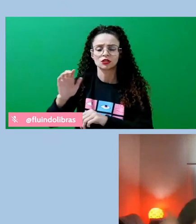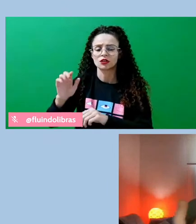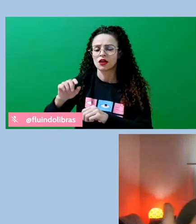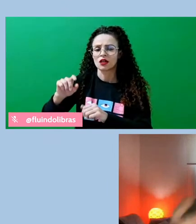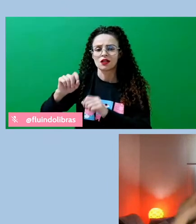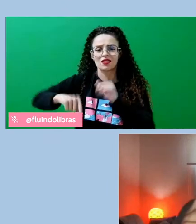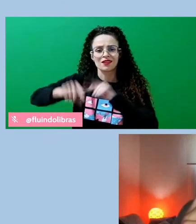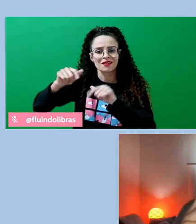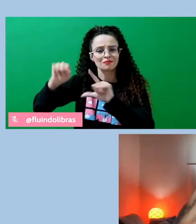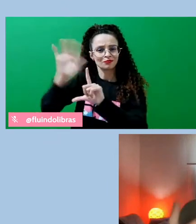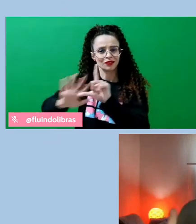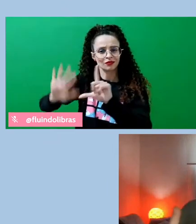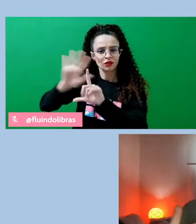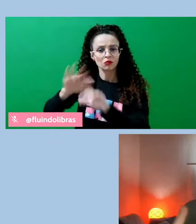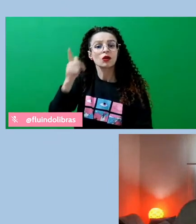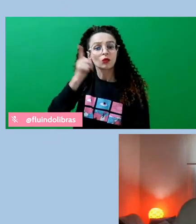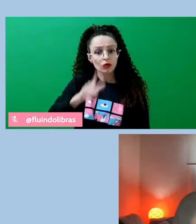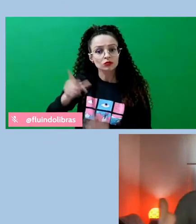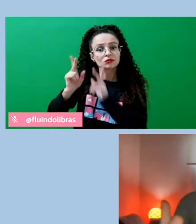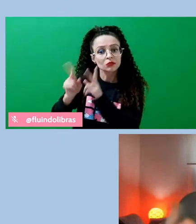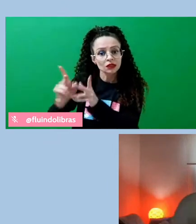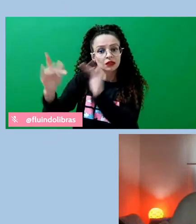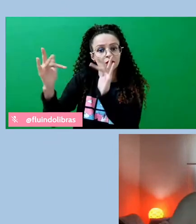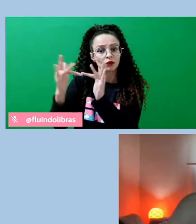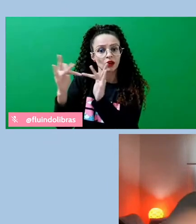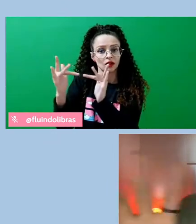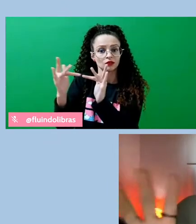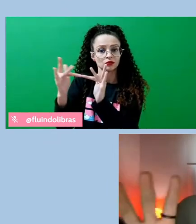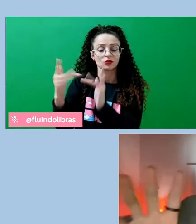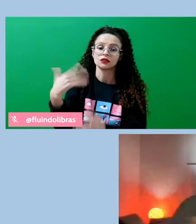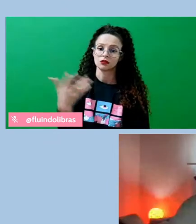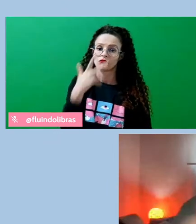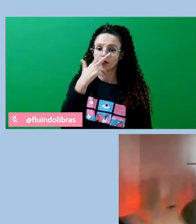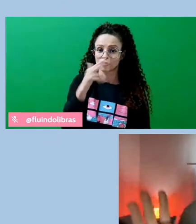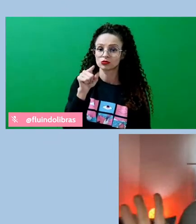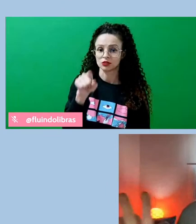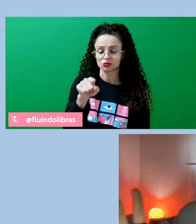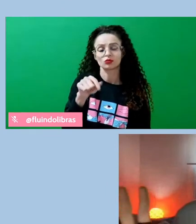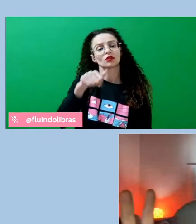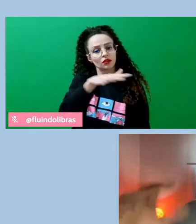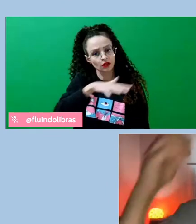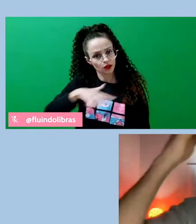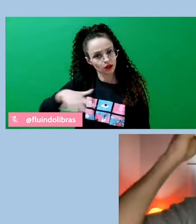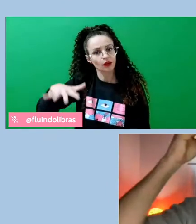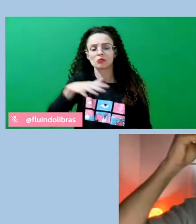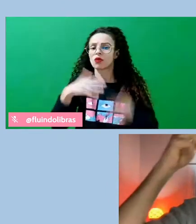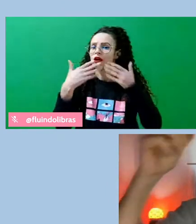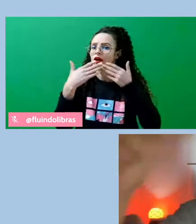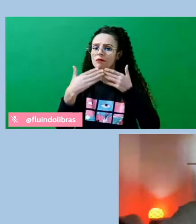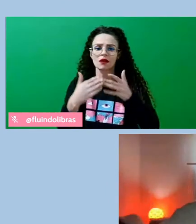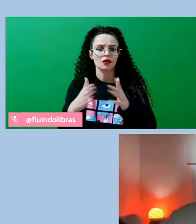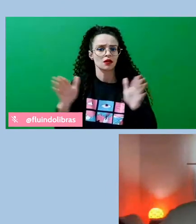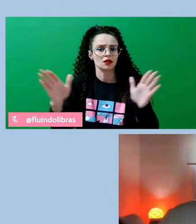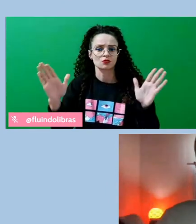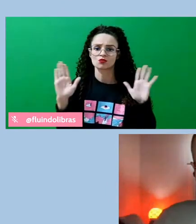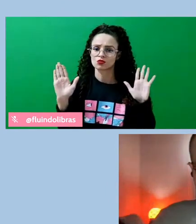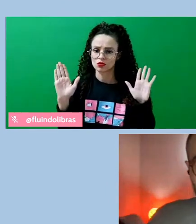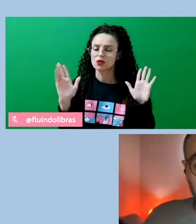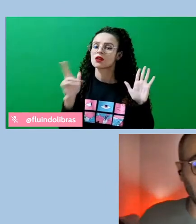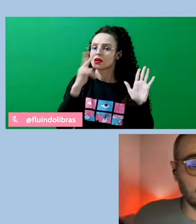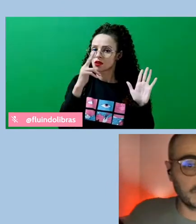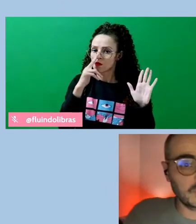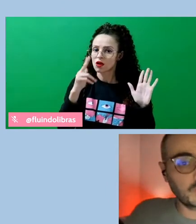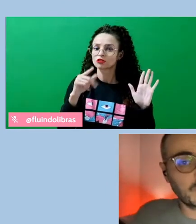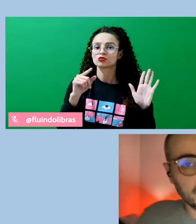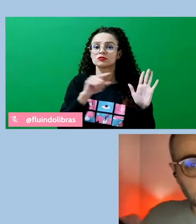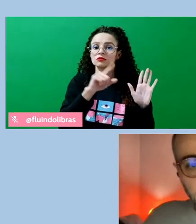gente conseguiu manter isso, esse contato realmente. Então, o que eu quero dizer é isso: eu acho que é um campo que está totalmente aberto e que eu acho que a gente quer achar coisas. A